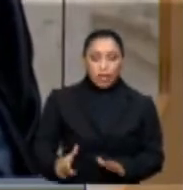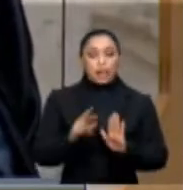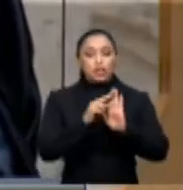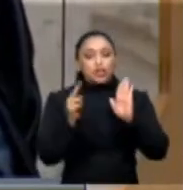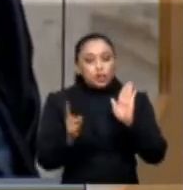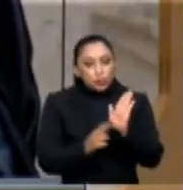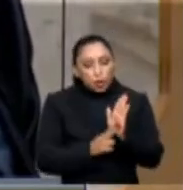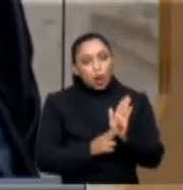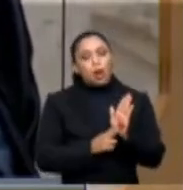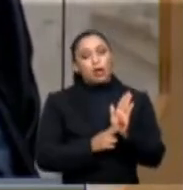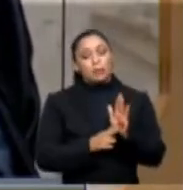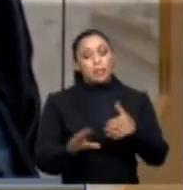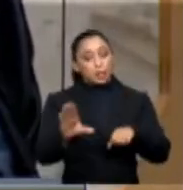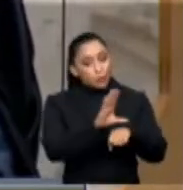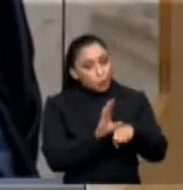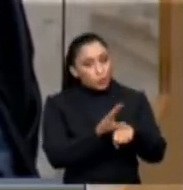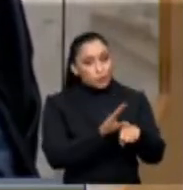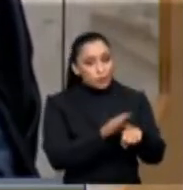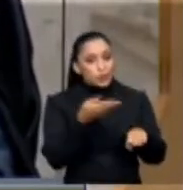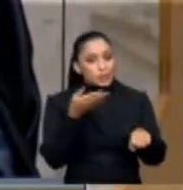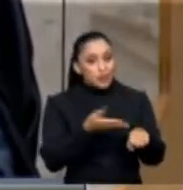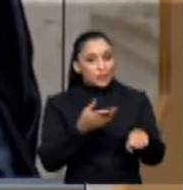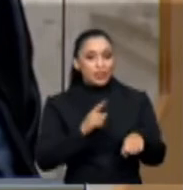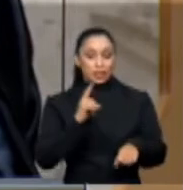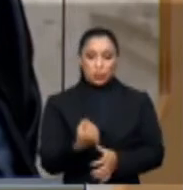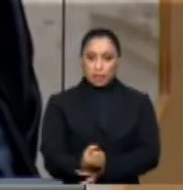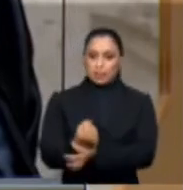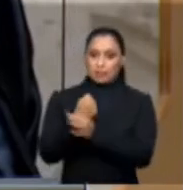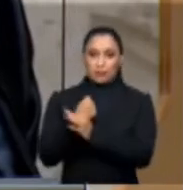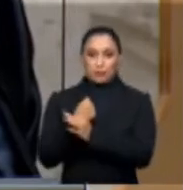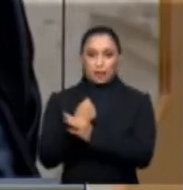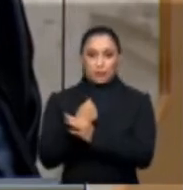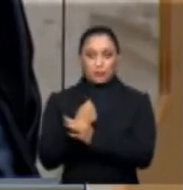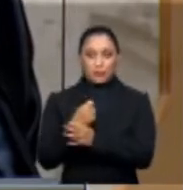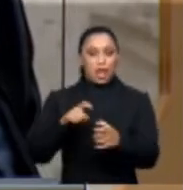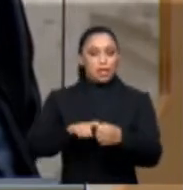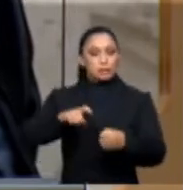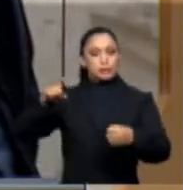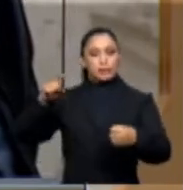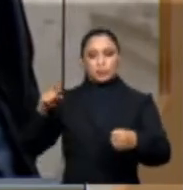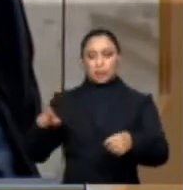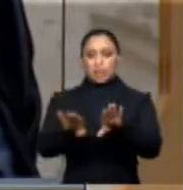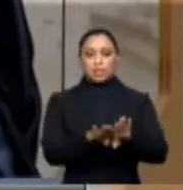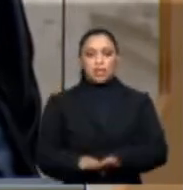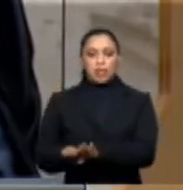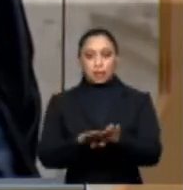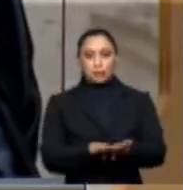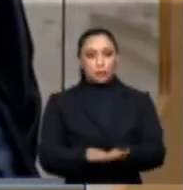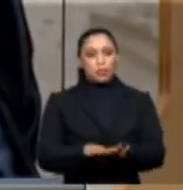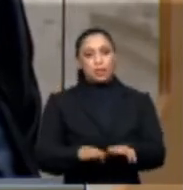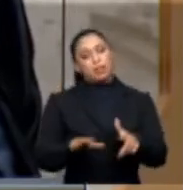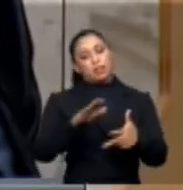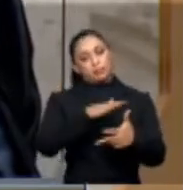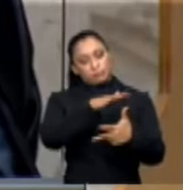norma ordinária da Constituição que visa assegurar a independência e a harmonia entre os